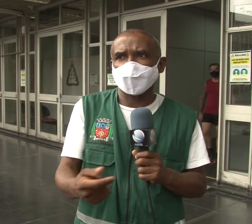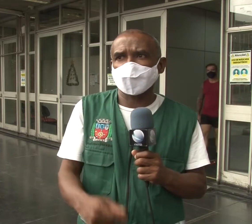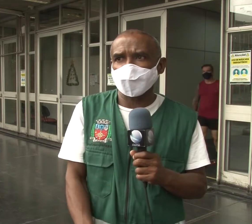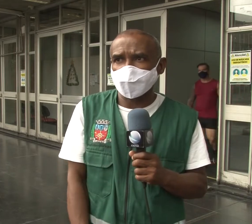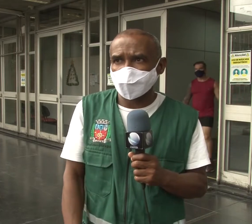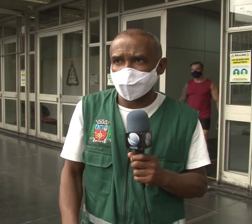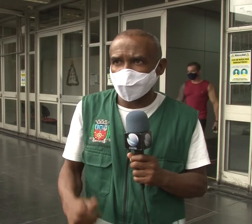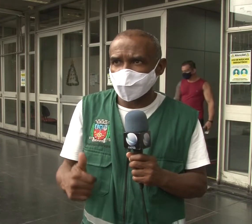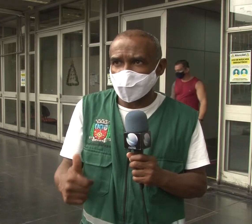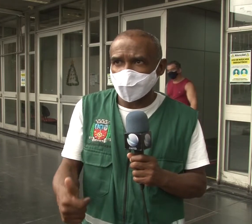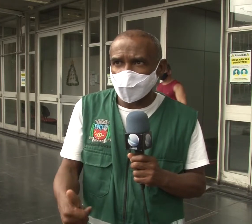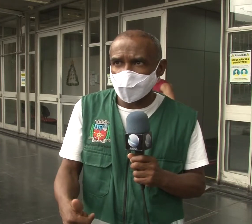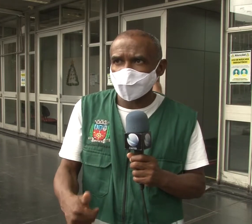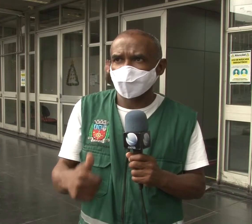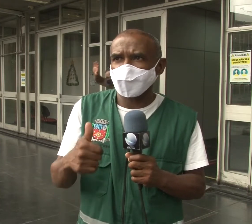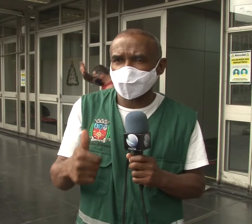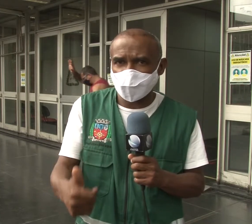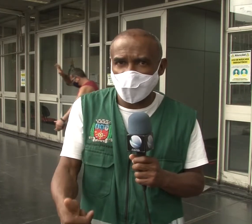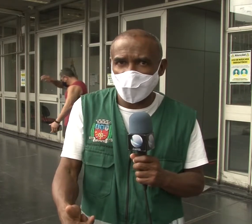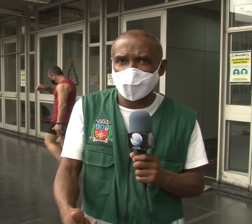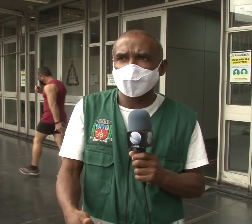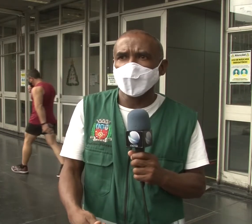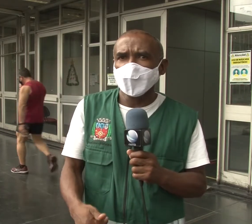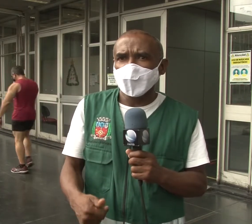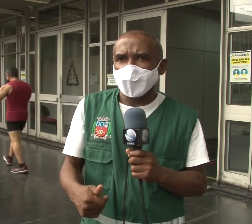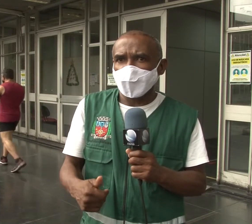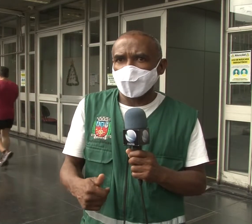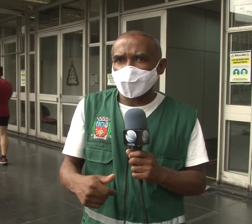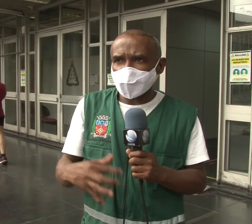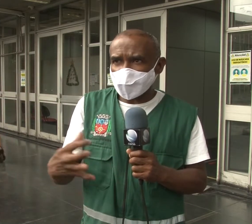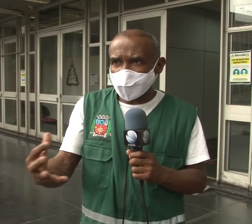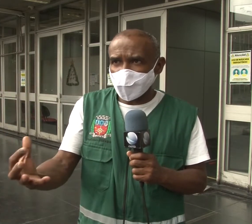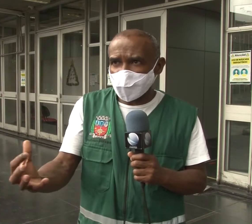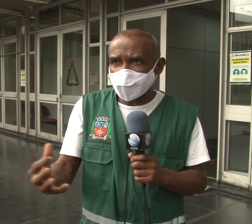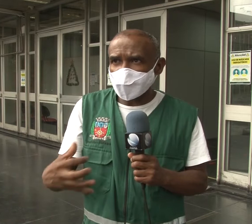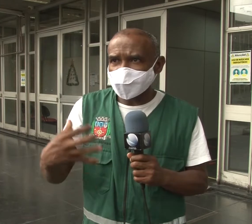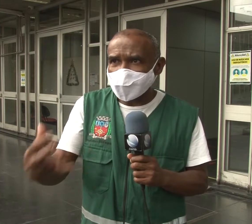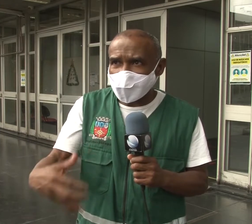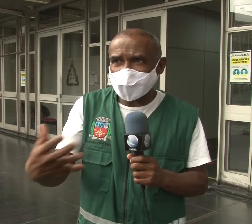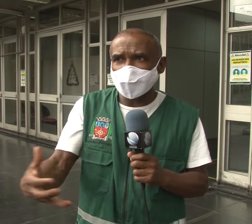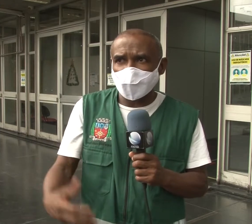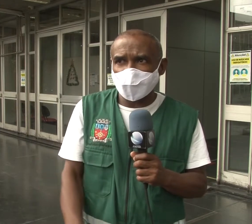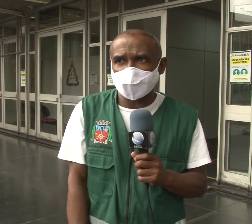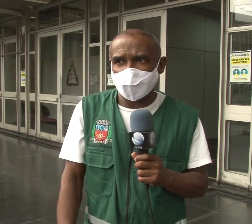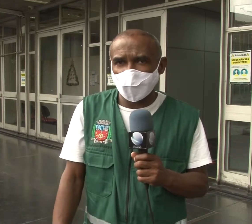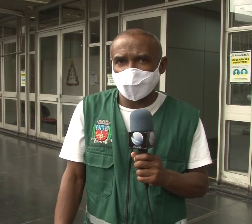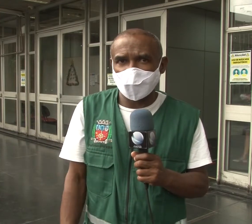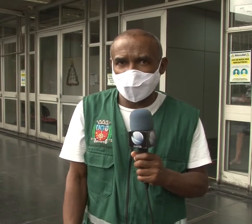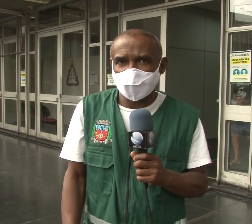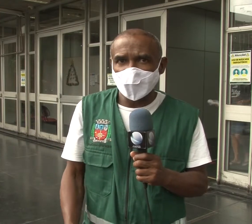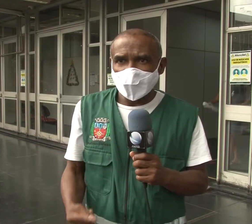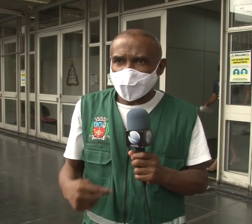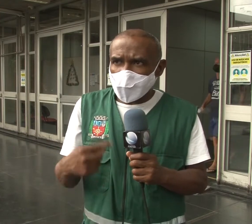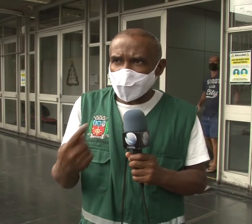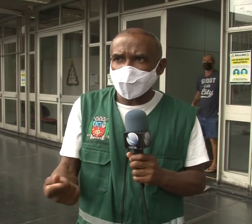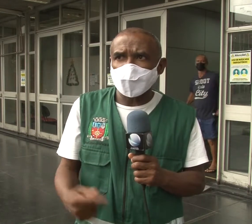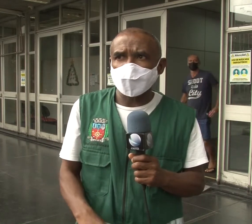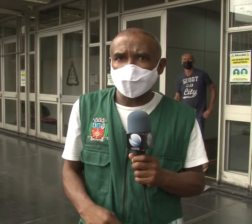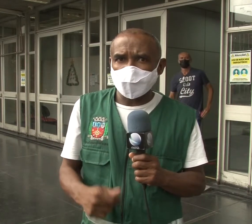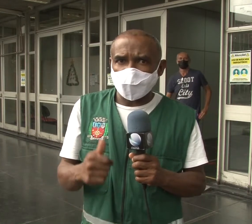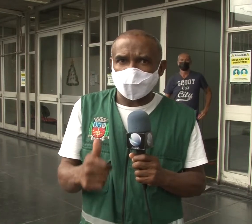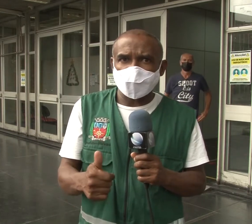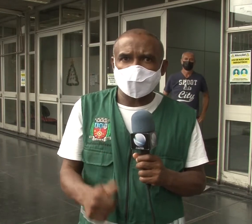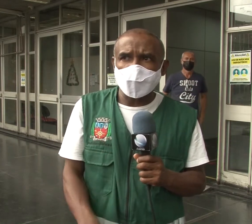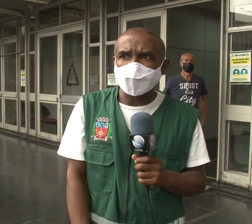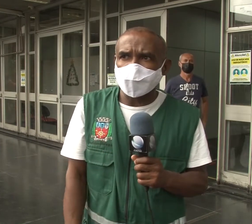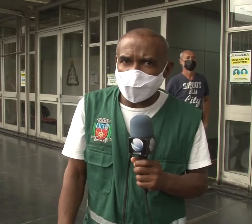vamos oferecer insumos, alimentos, vestiário, para que eles possam auxiliar também nessa nova casa. E a